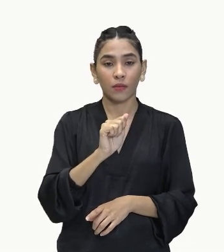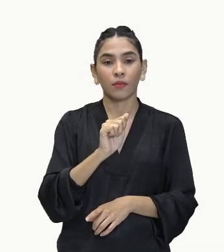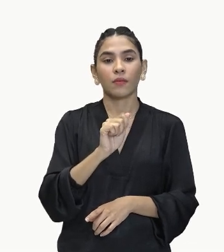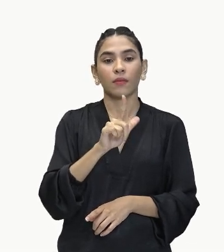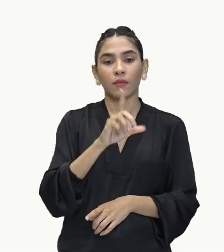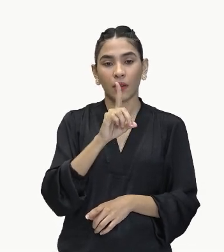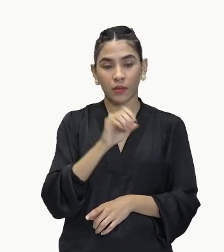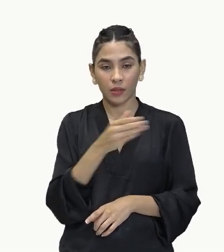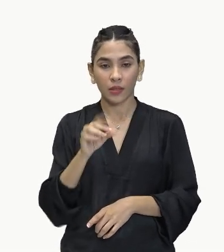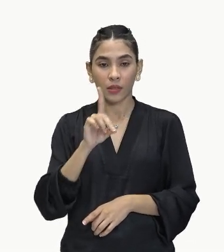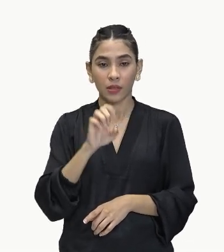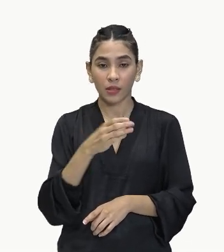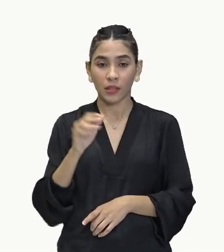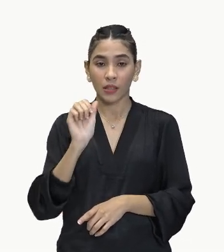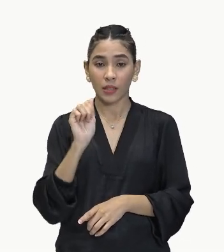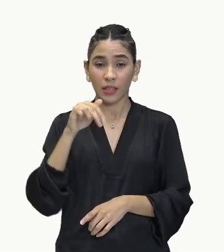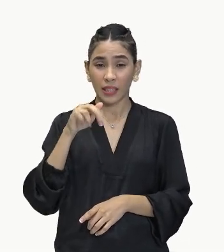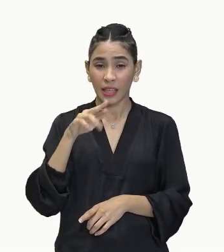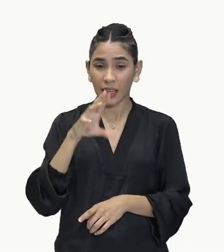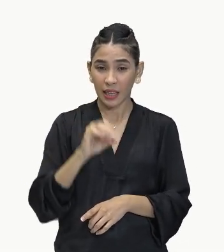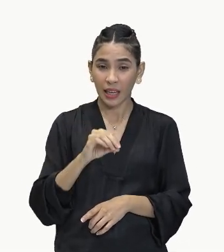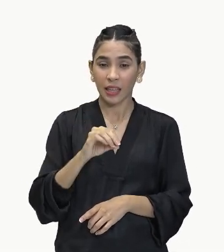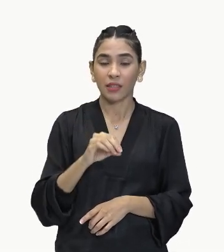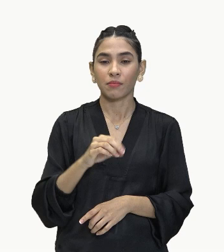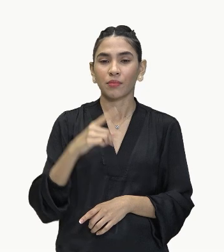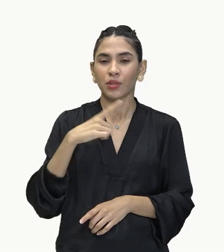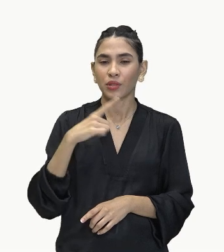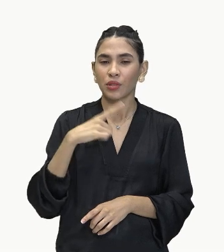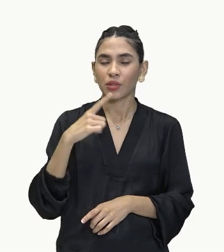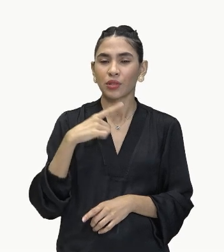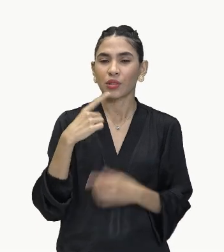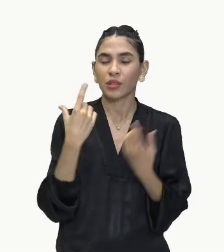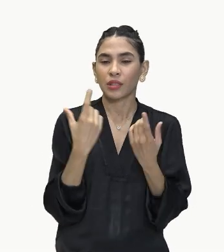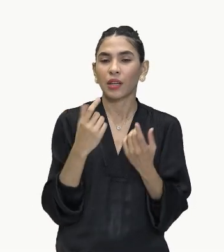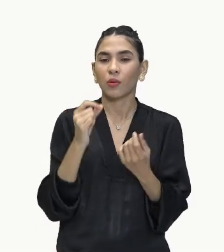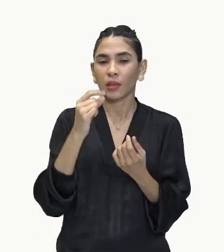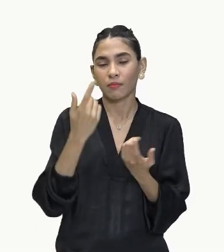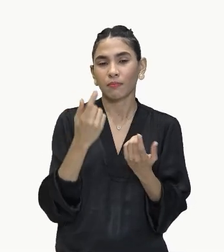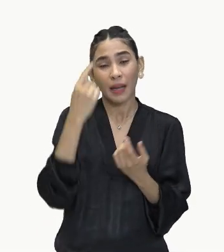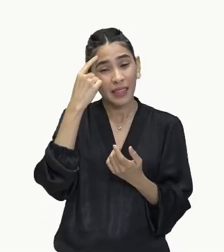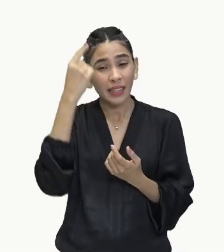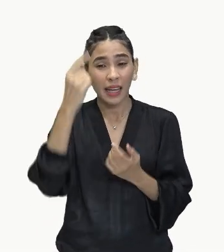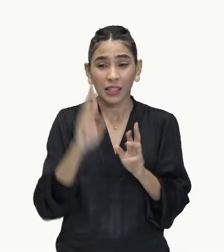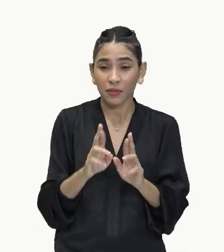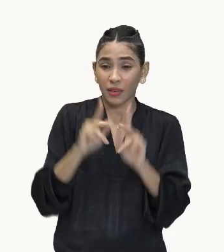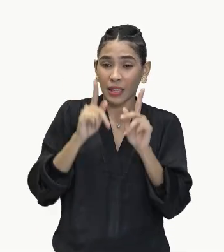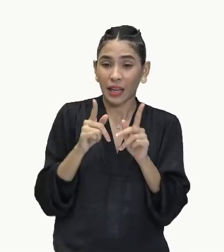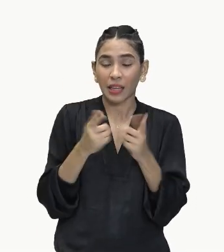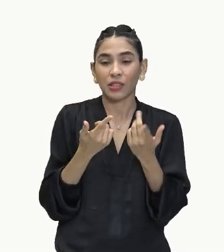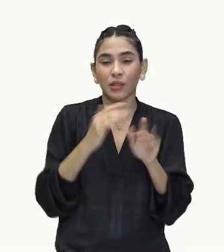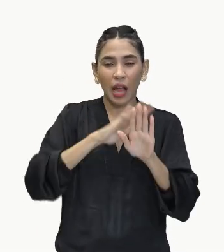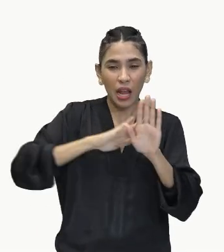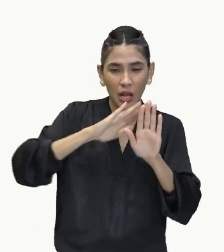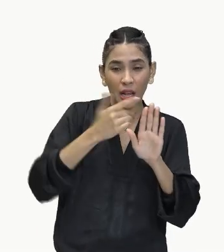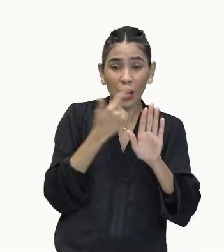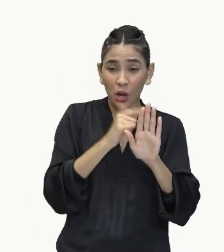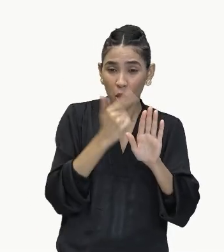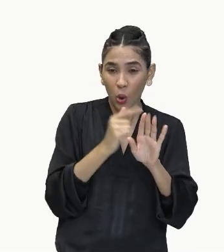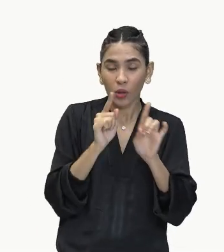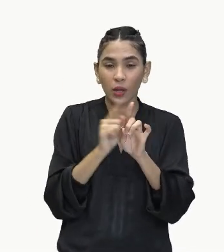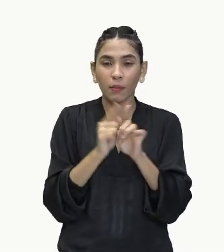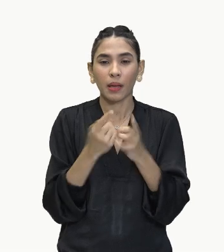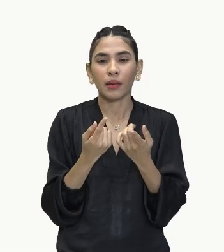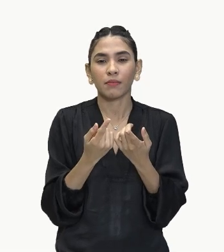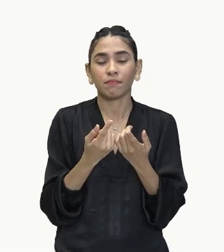já era mais militante, mais combativo, ele era irônico e provocador, ele fazia